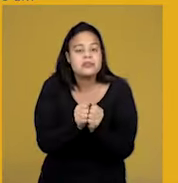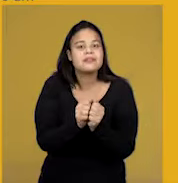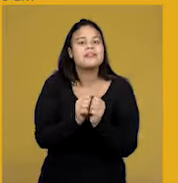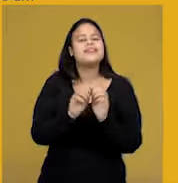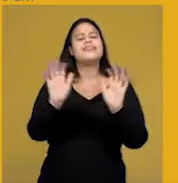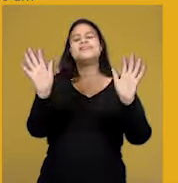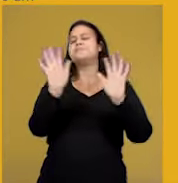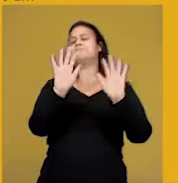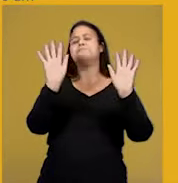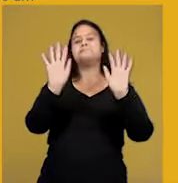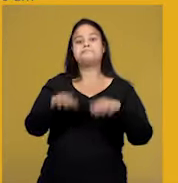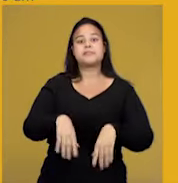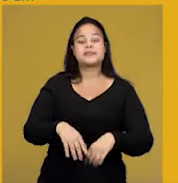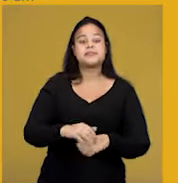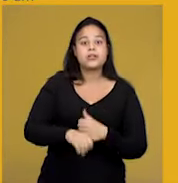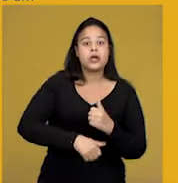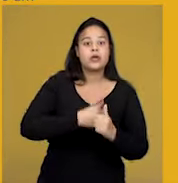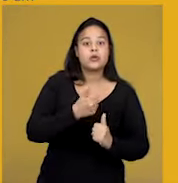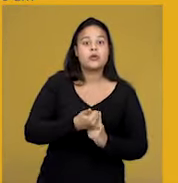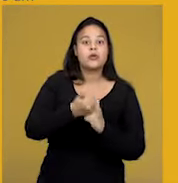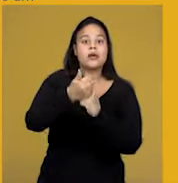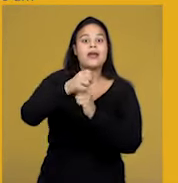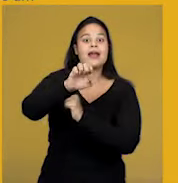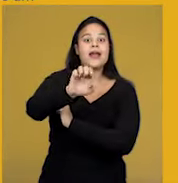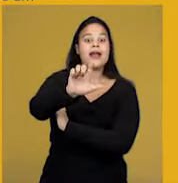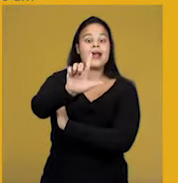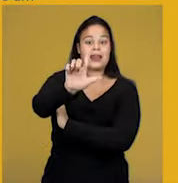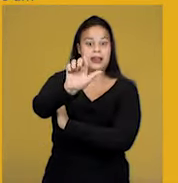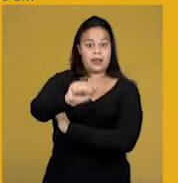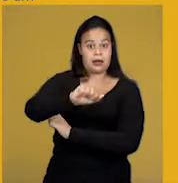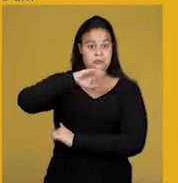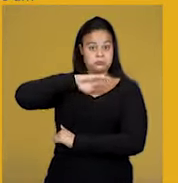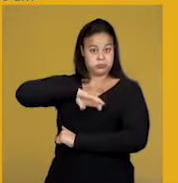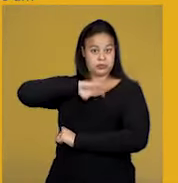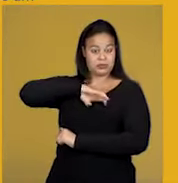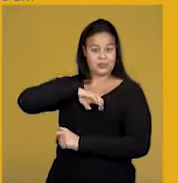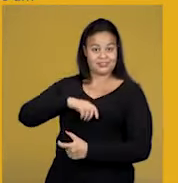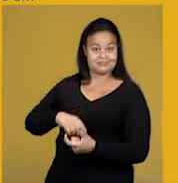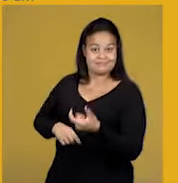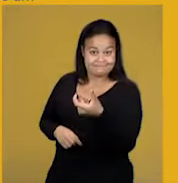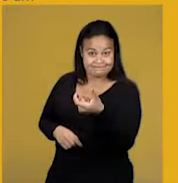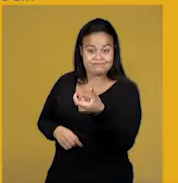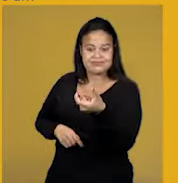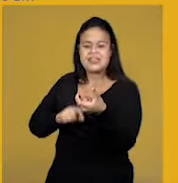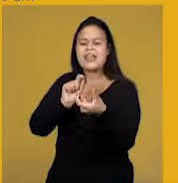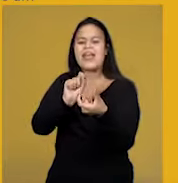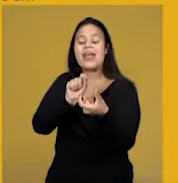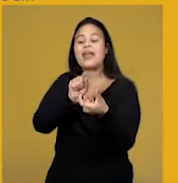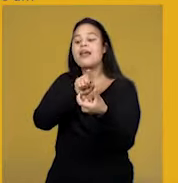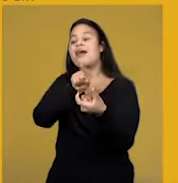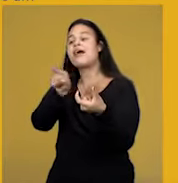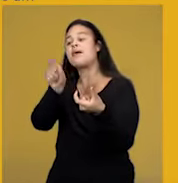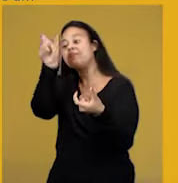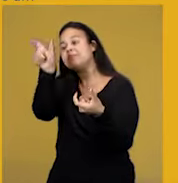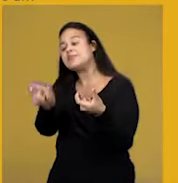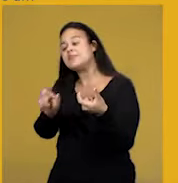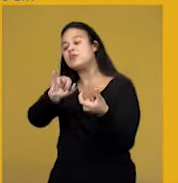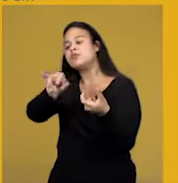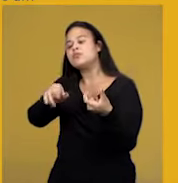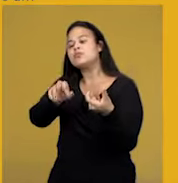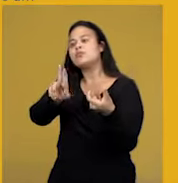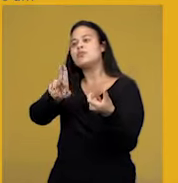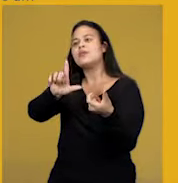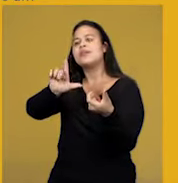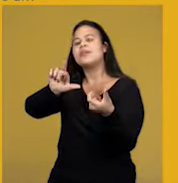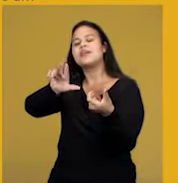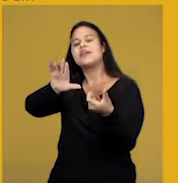por ela. E nós vamos ter que saber que ela está se referindo a Julinha. O livro que ela deu a Julinha